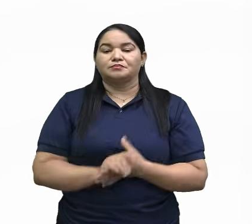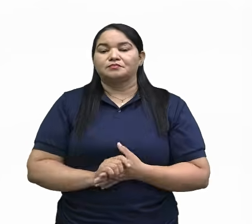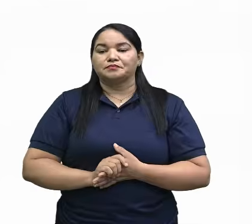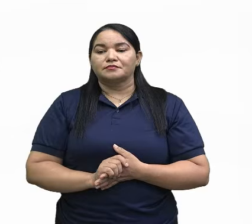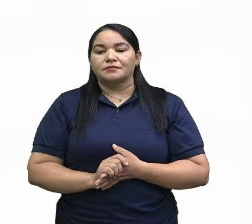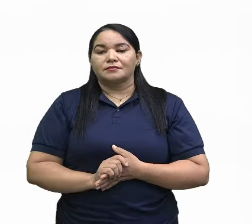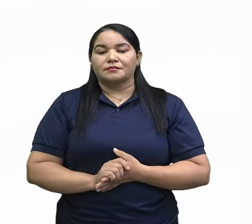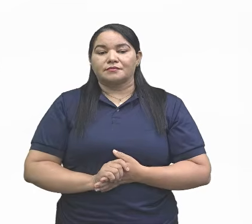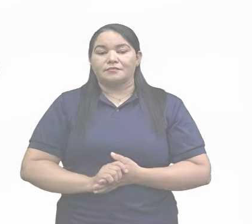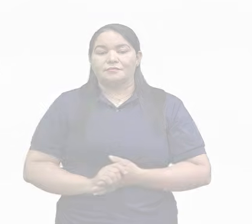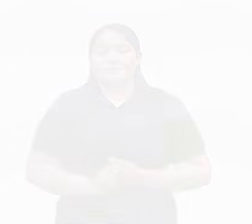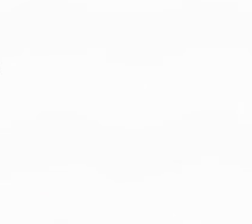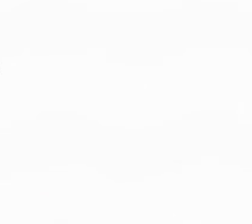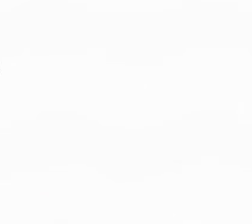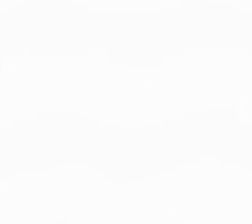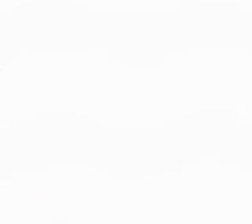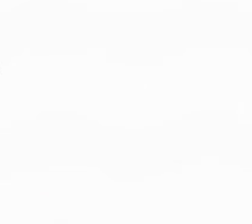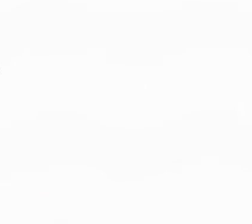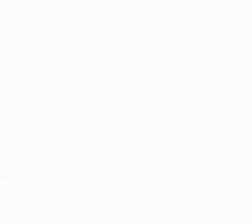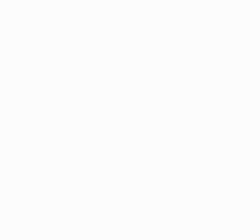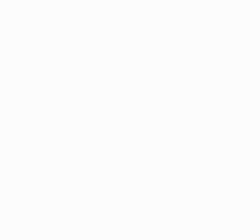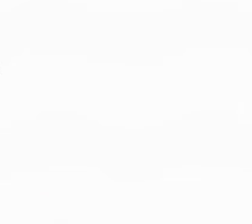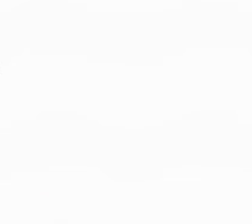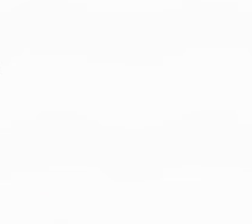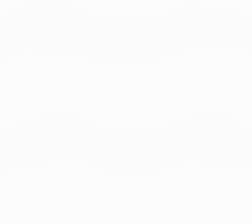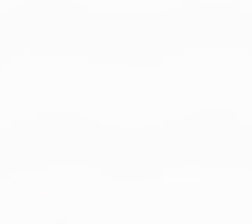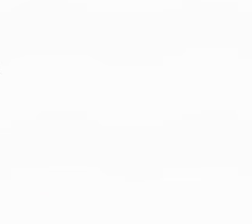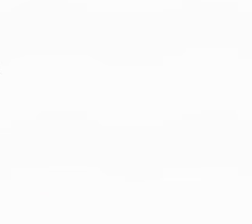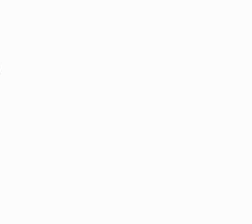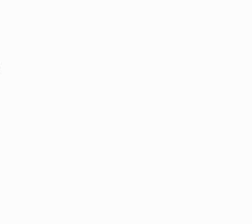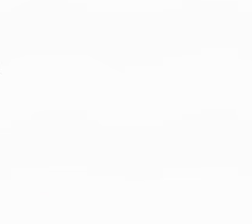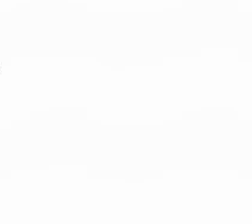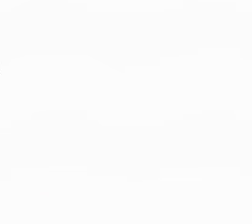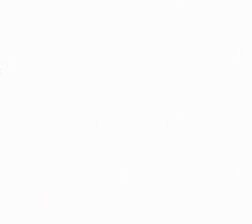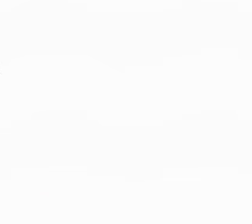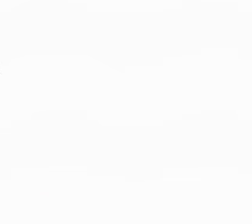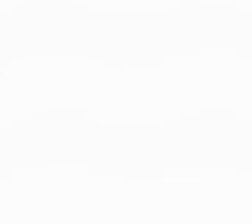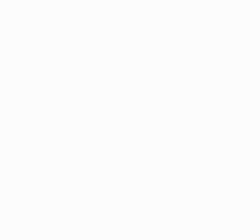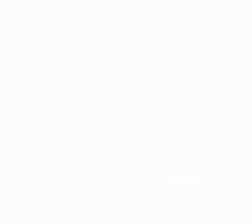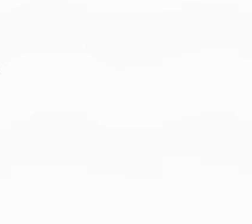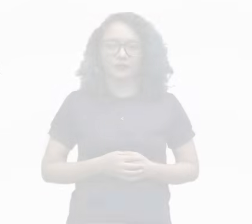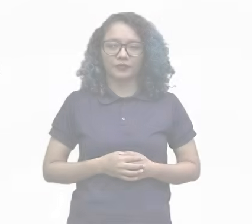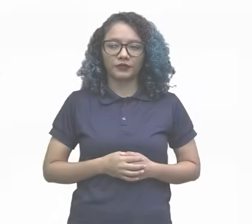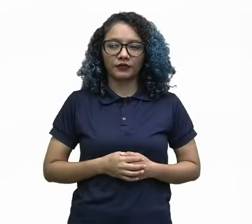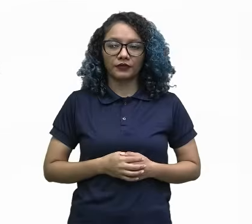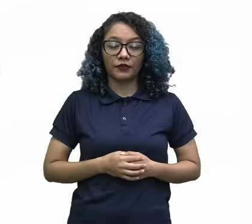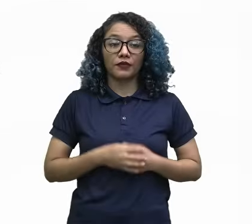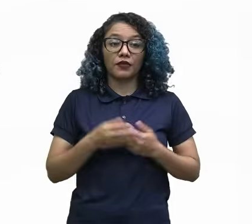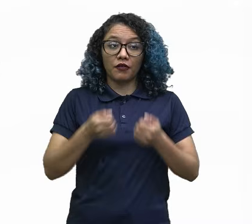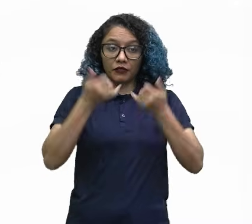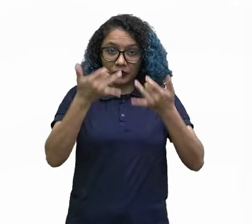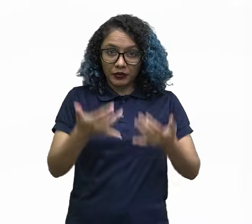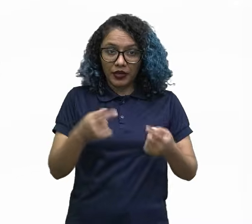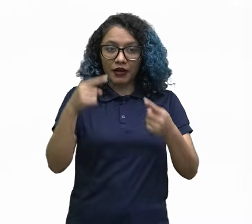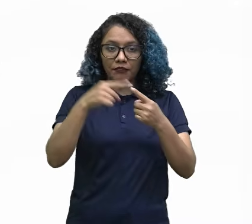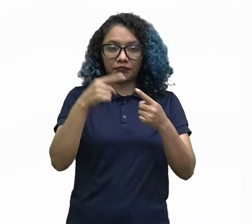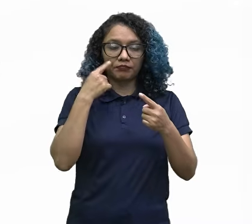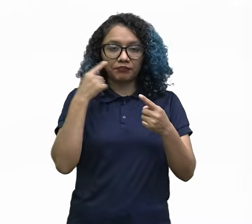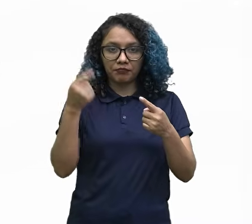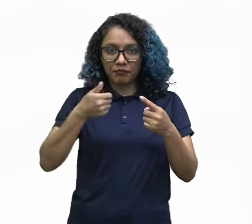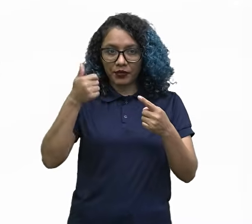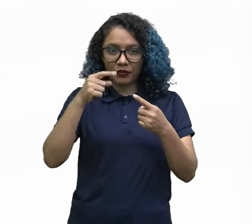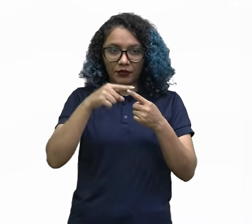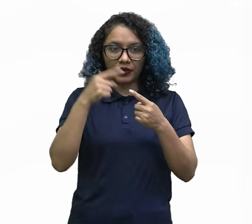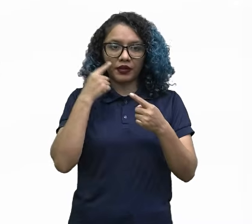Vamos começar pela ígnea, ok? Aí eu trago para vocês o nosso primeiro exemplo, que é um eletrólito, no caso